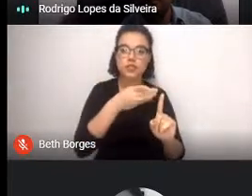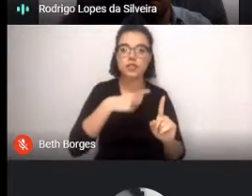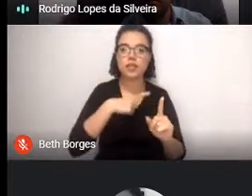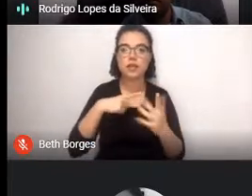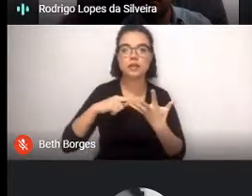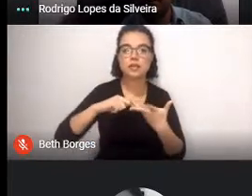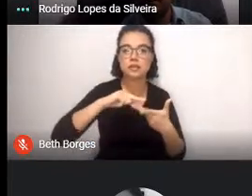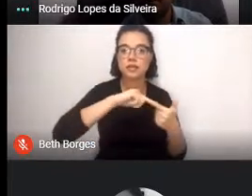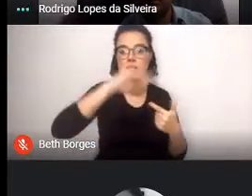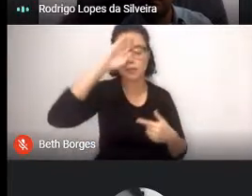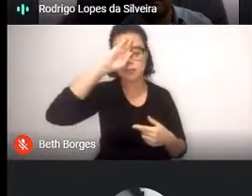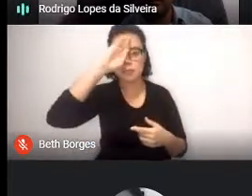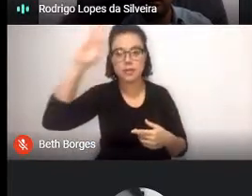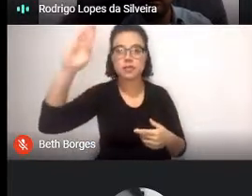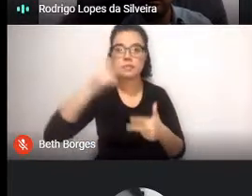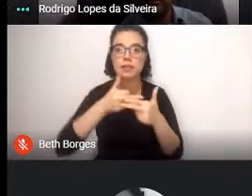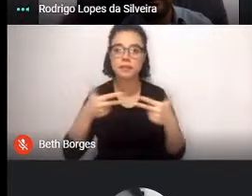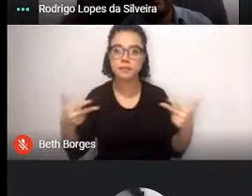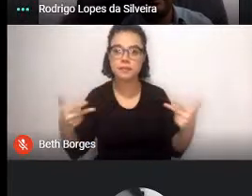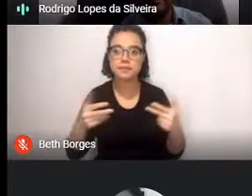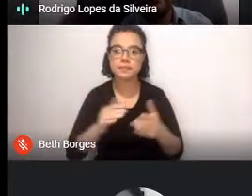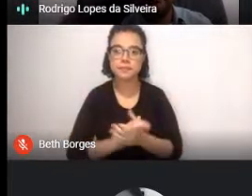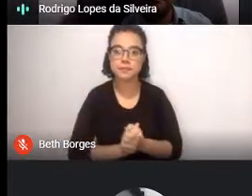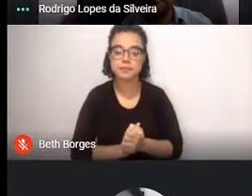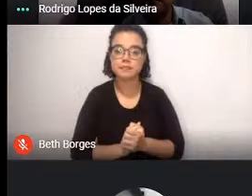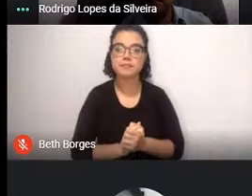dizer que é percepção, linguagem,